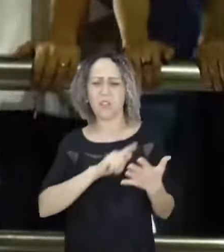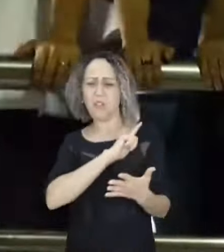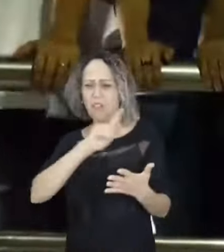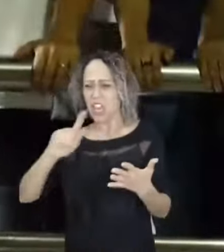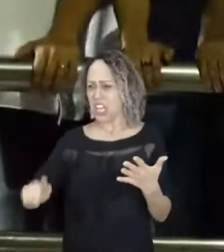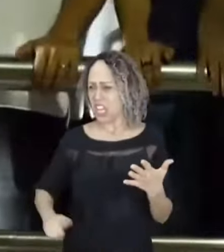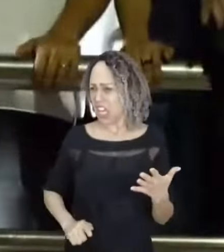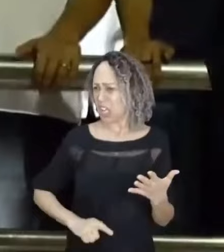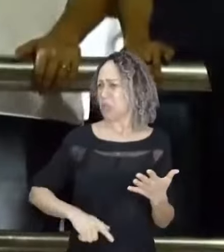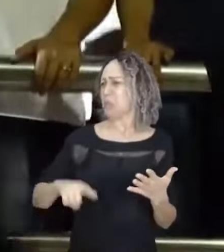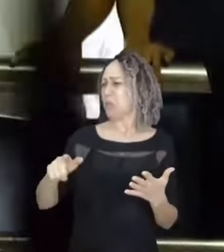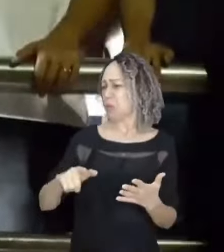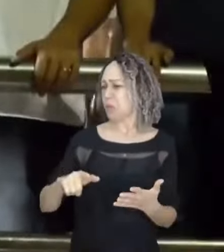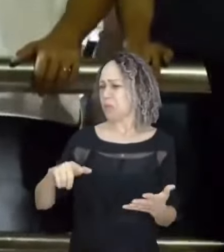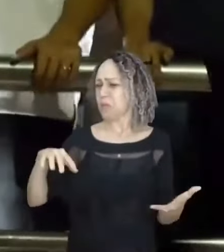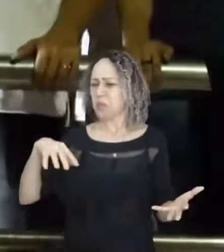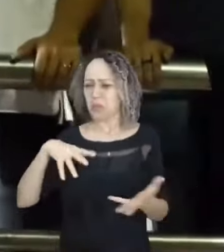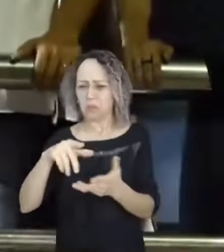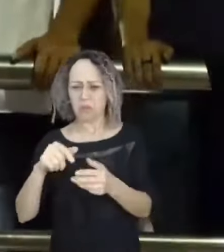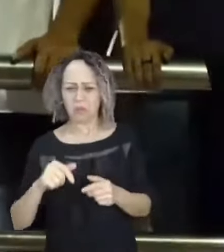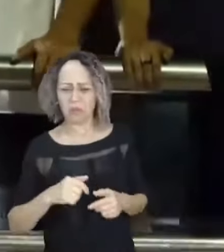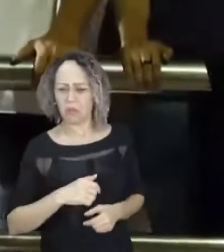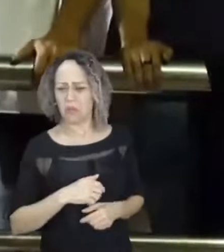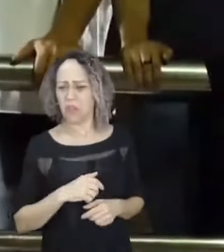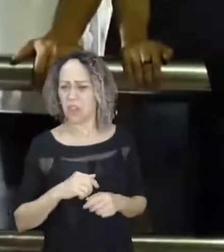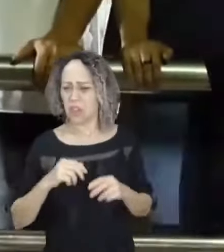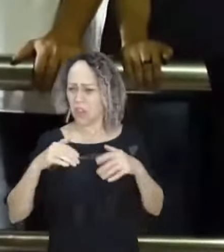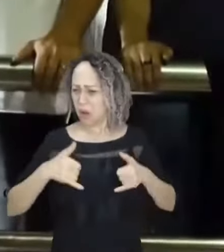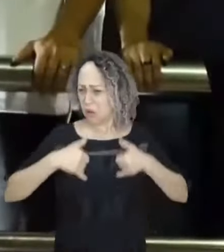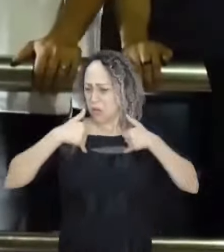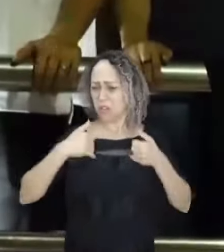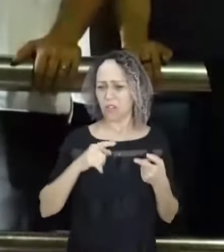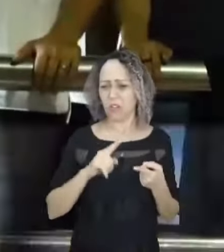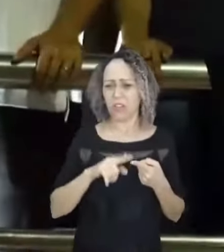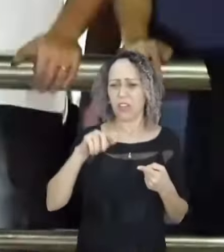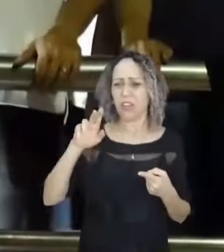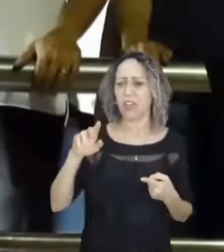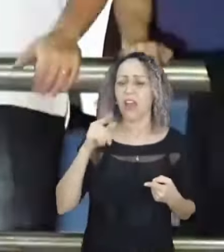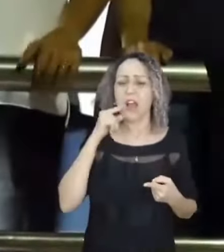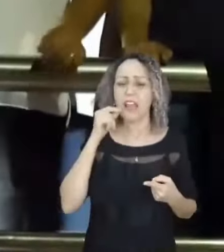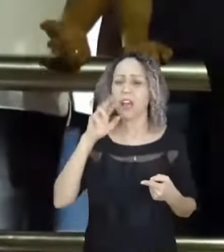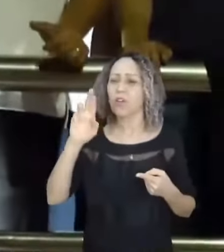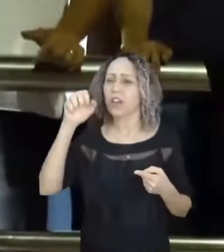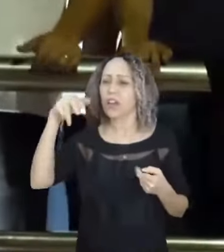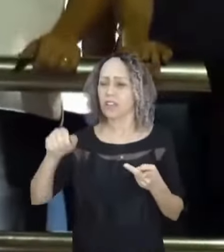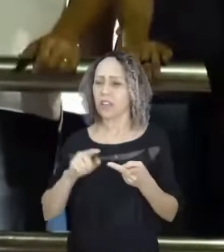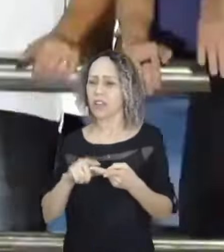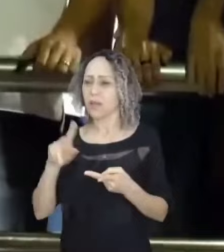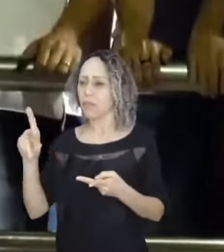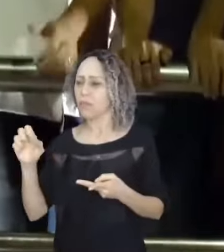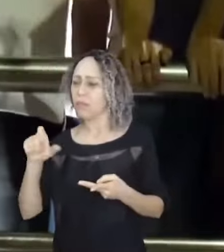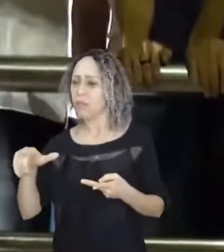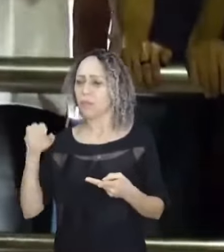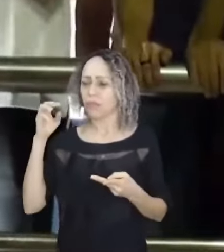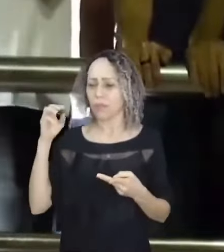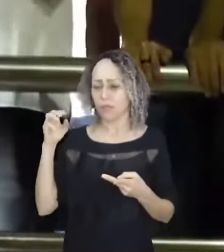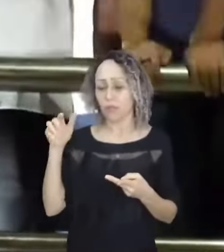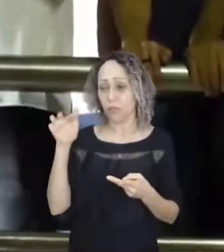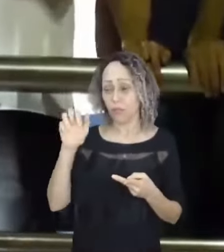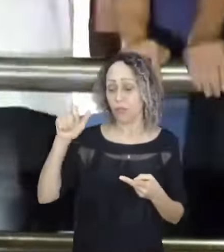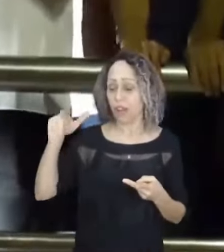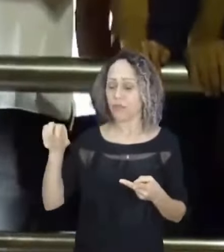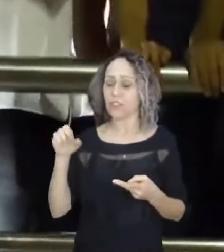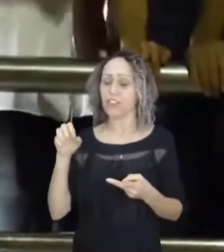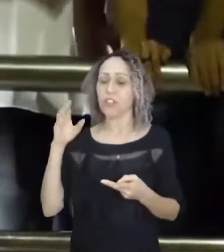Renan em Alagoas, Flávio Dino no Maranhão, Paulo Câmara em Pernambuco, Wellington em Piauí, Camilo no